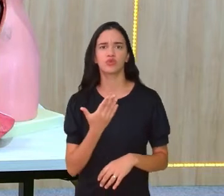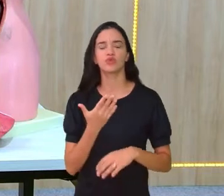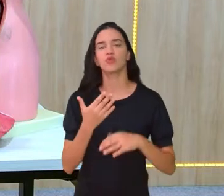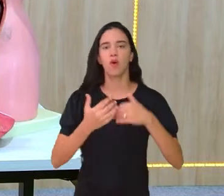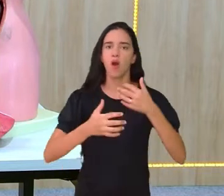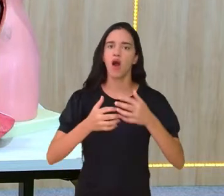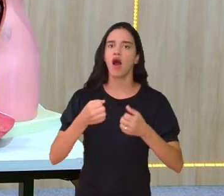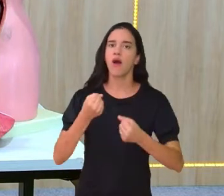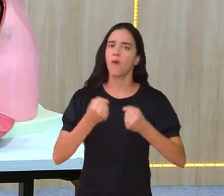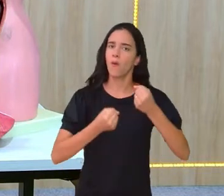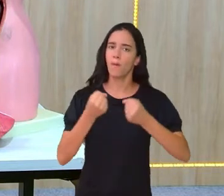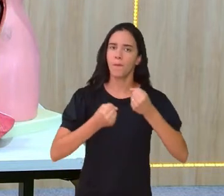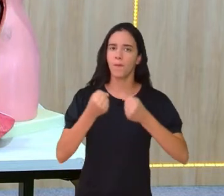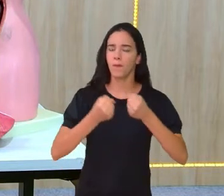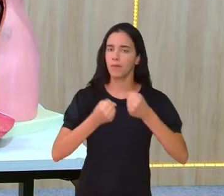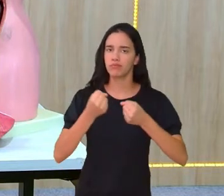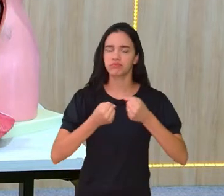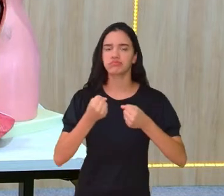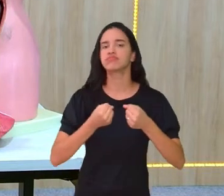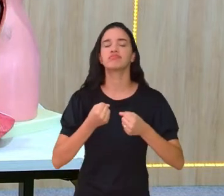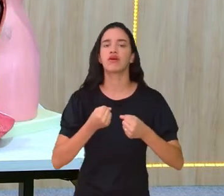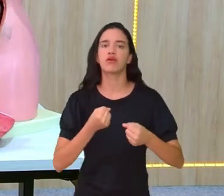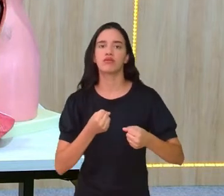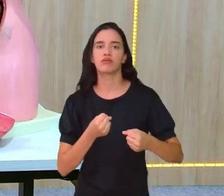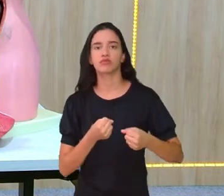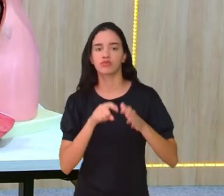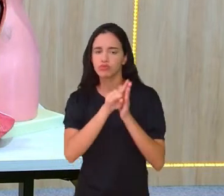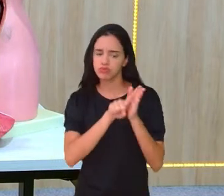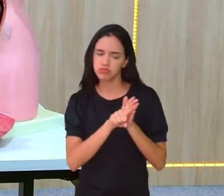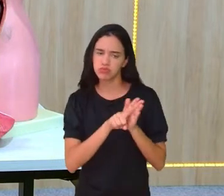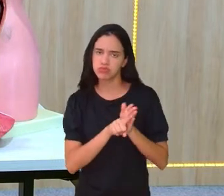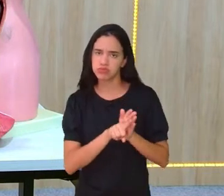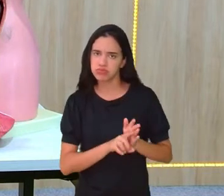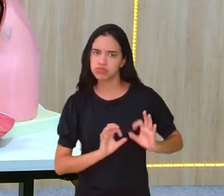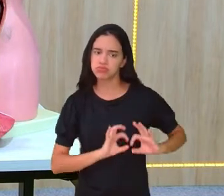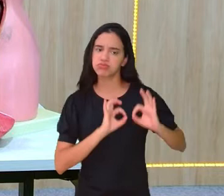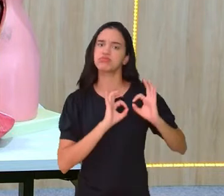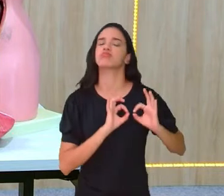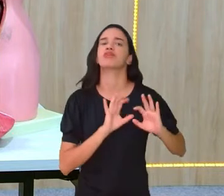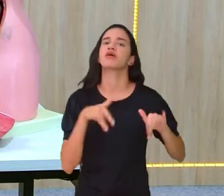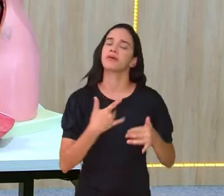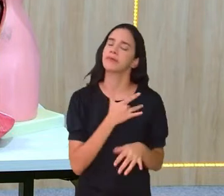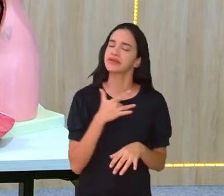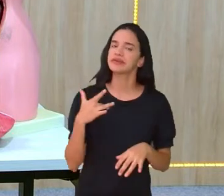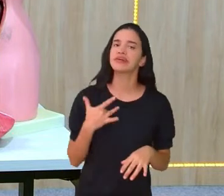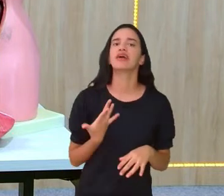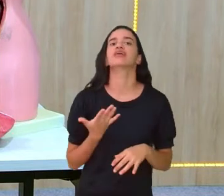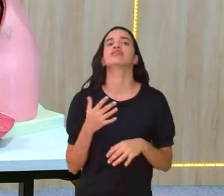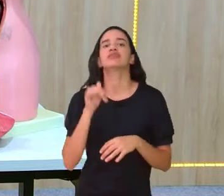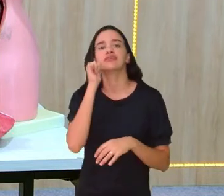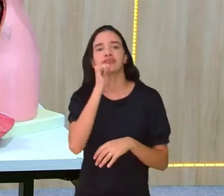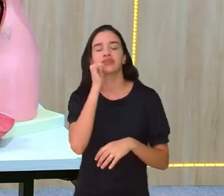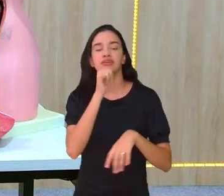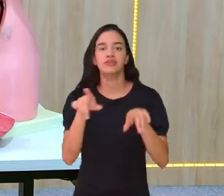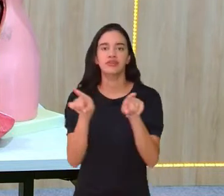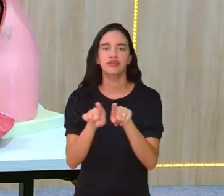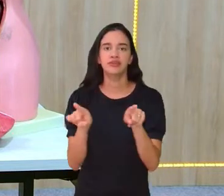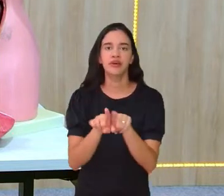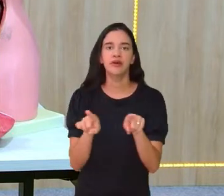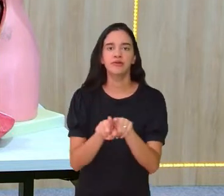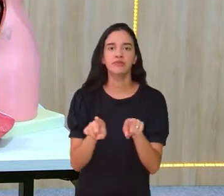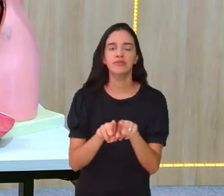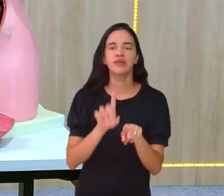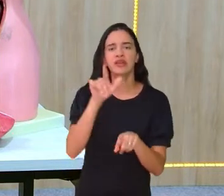tem só a questão de mamografia, faz outros exames também aí voltado para a saúde da mulher. Agora, para que a gente possa